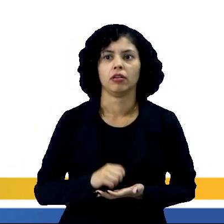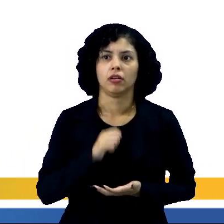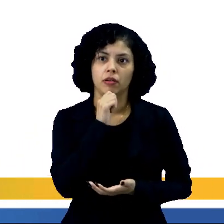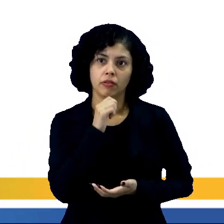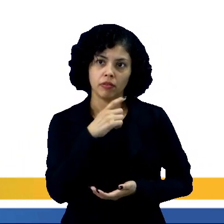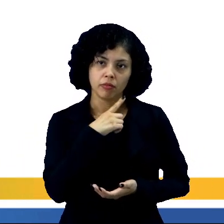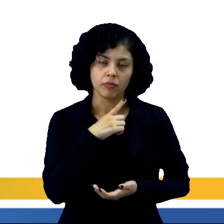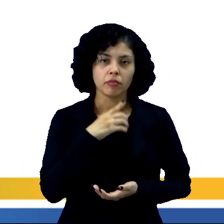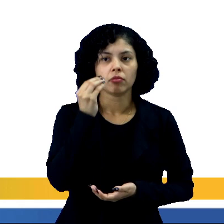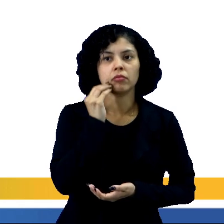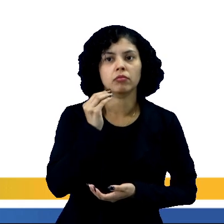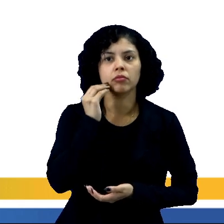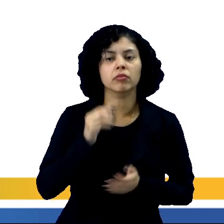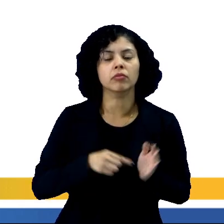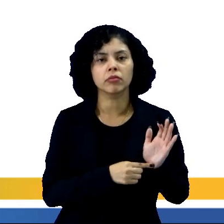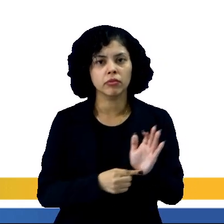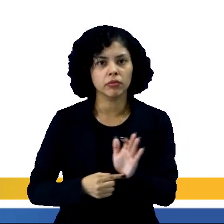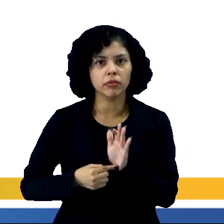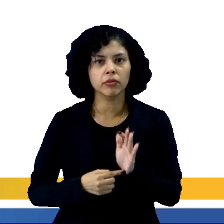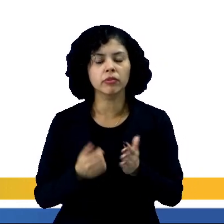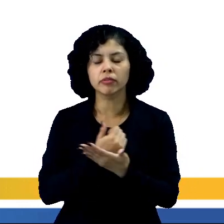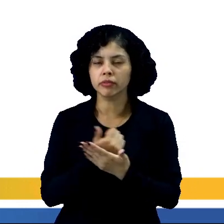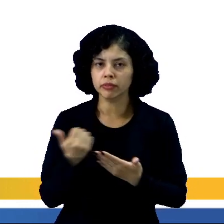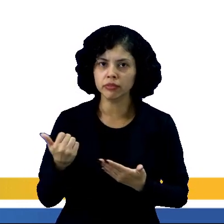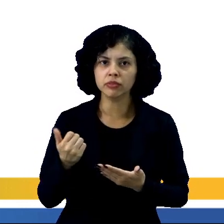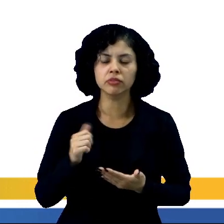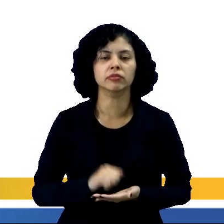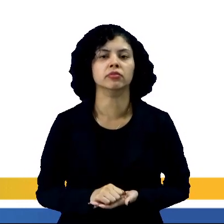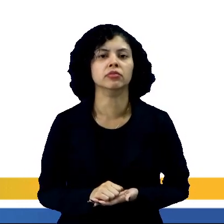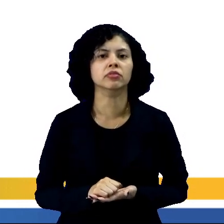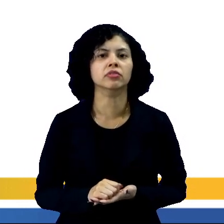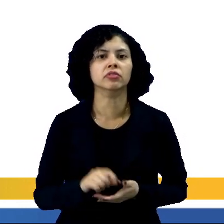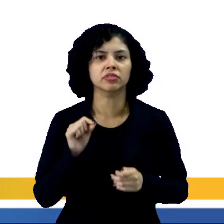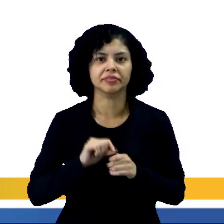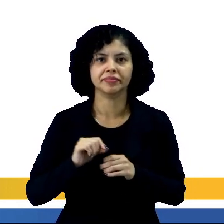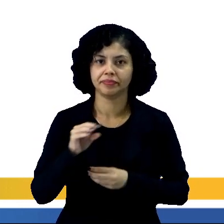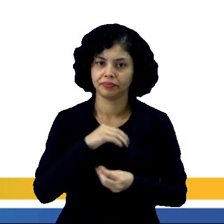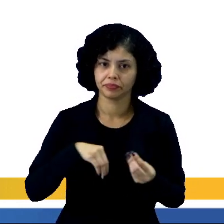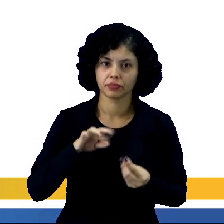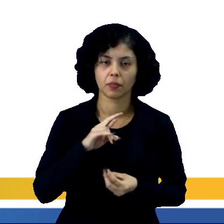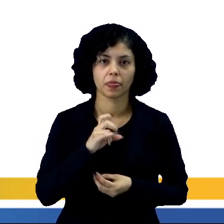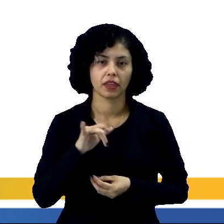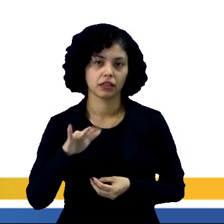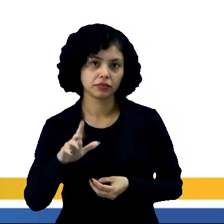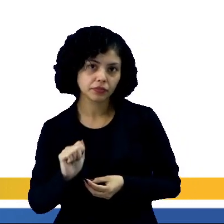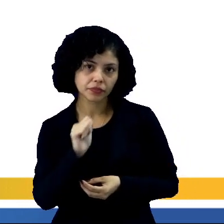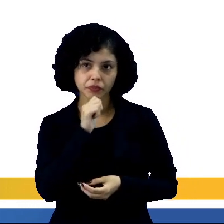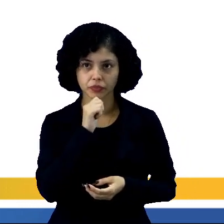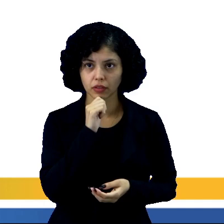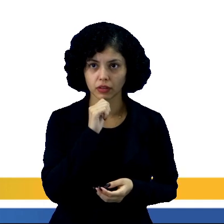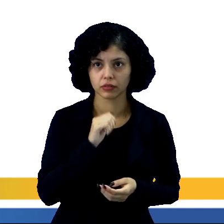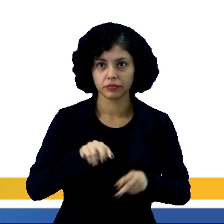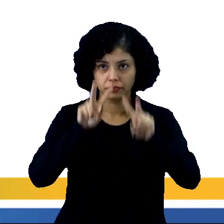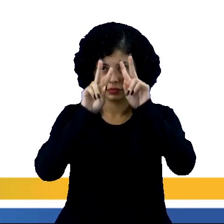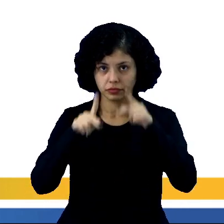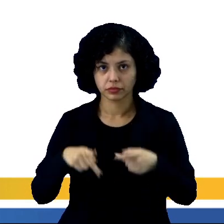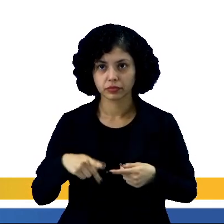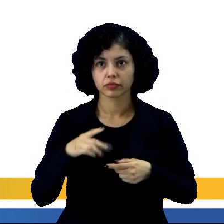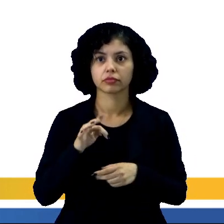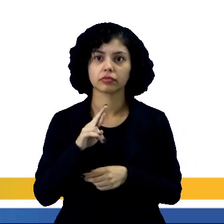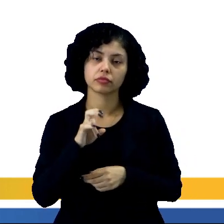Então, tentando a ele representar as ações e reações humanas pela